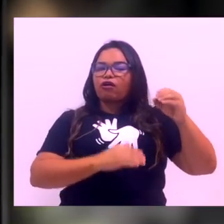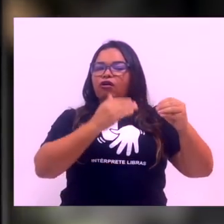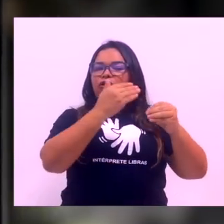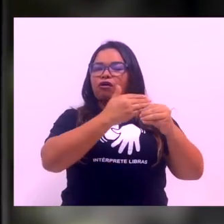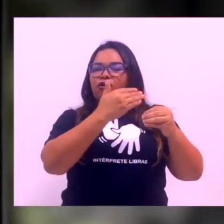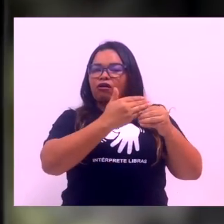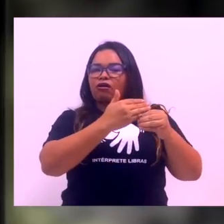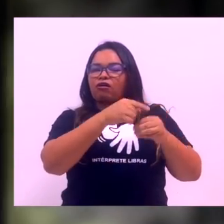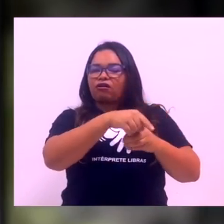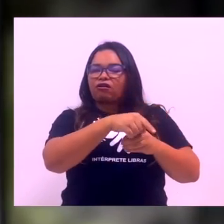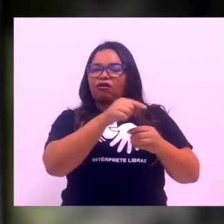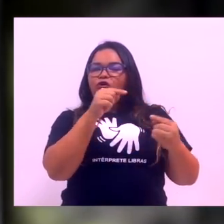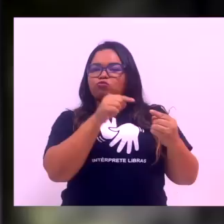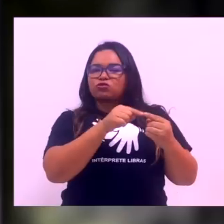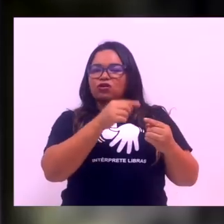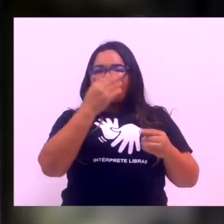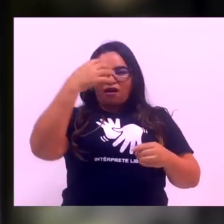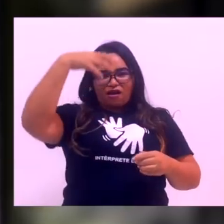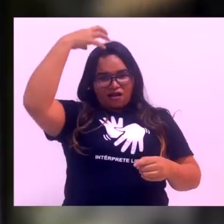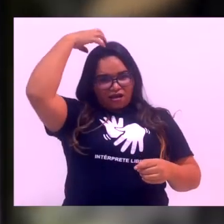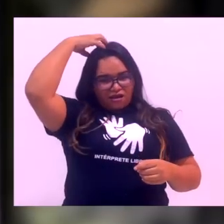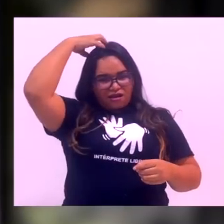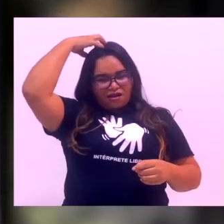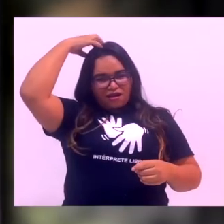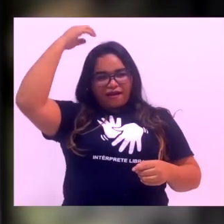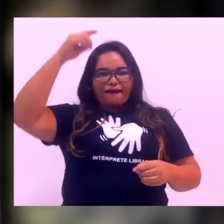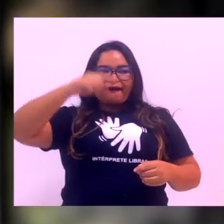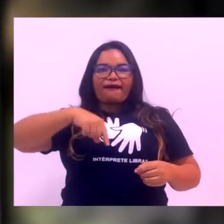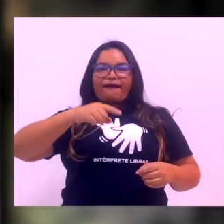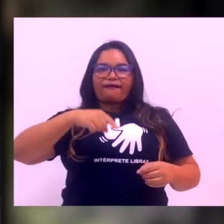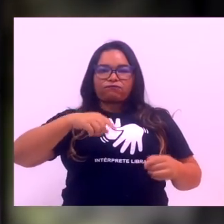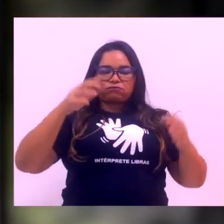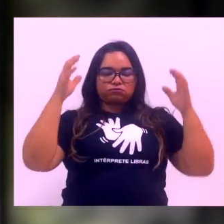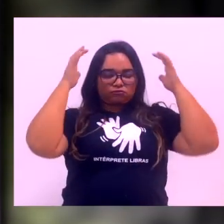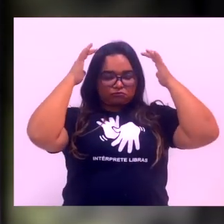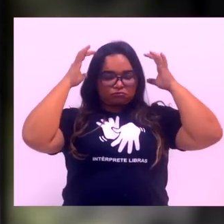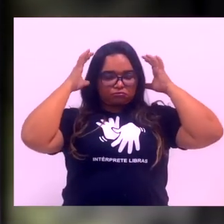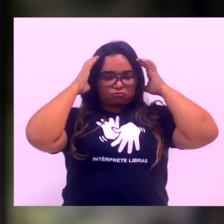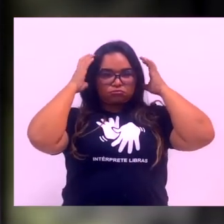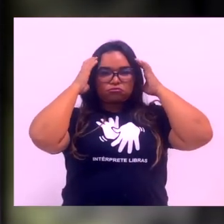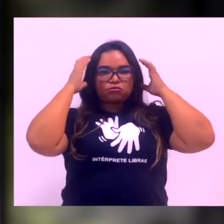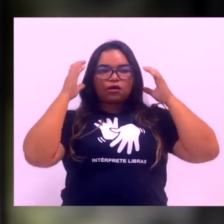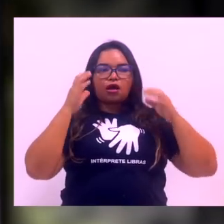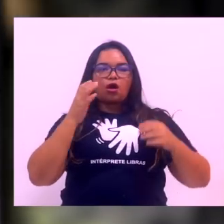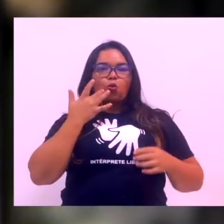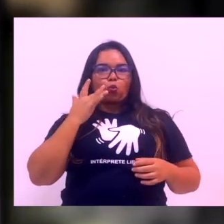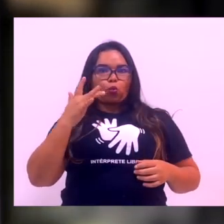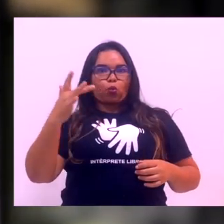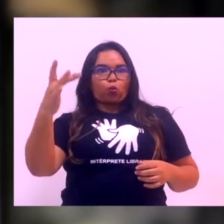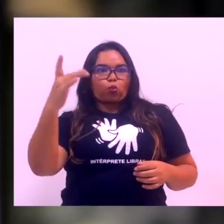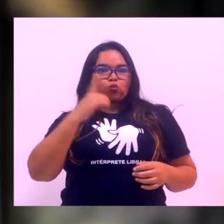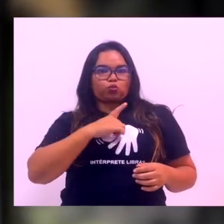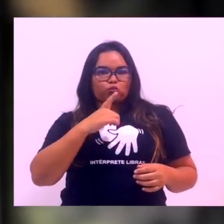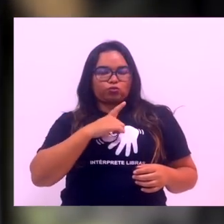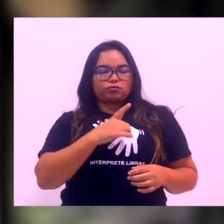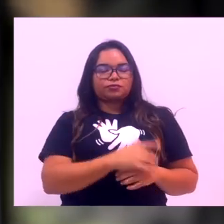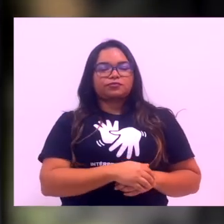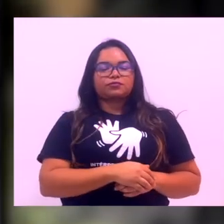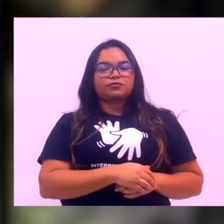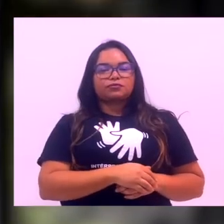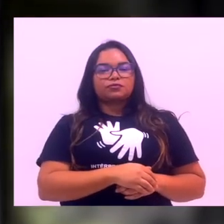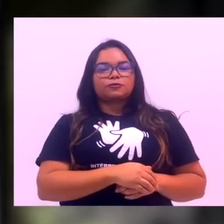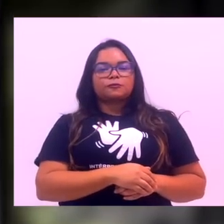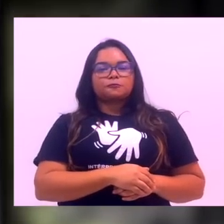Então, a filosofia derradeira do Rei dos Reis estava na cabeça de ouro. A filosofia derradeira de